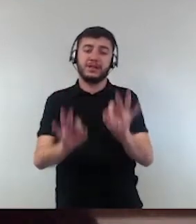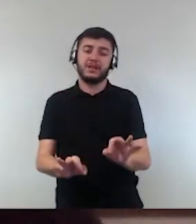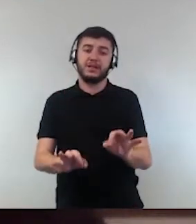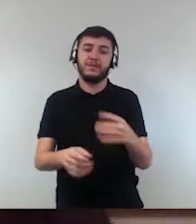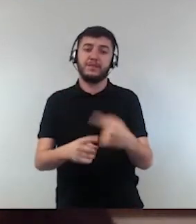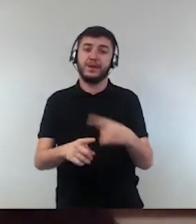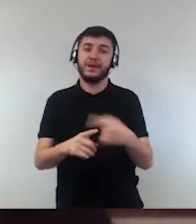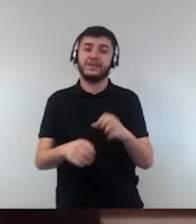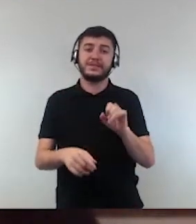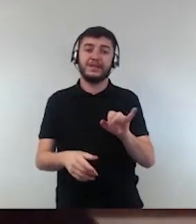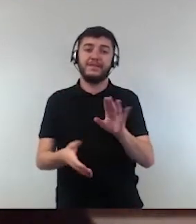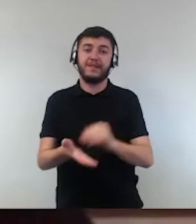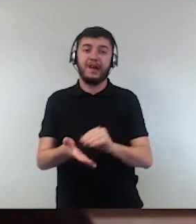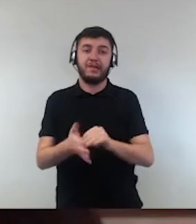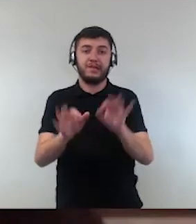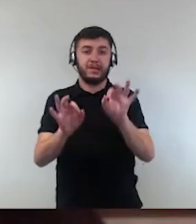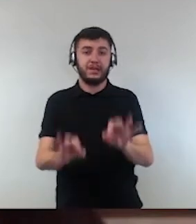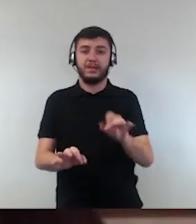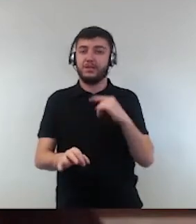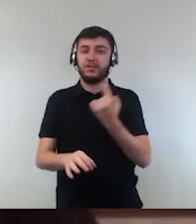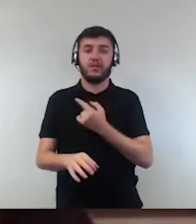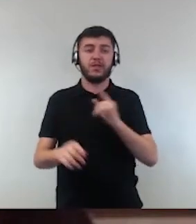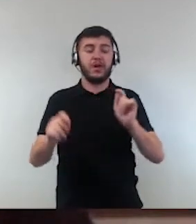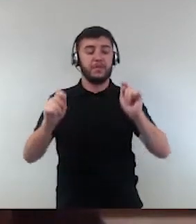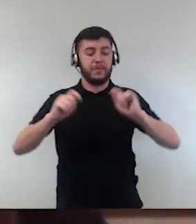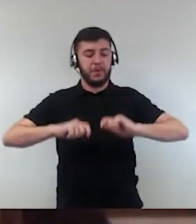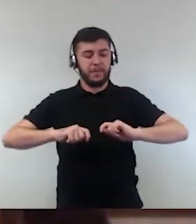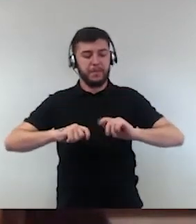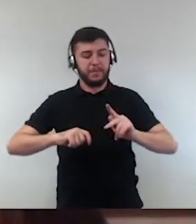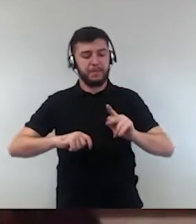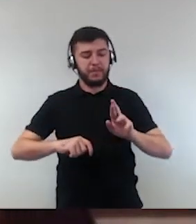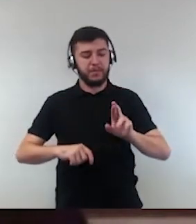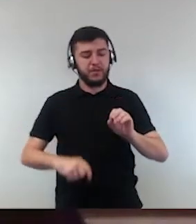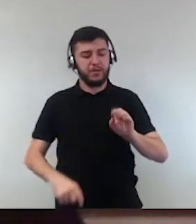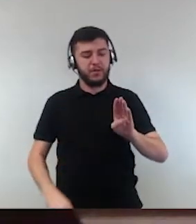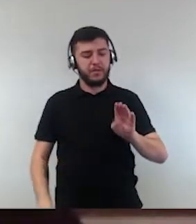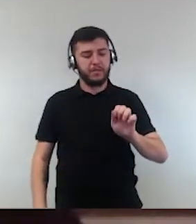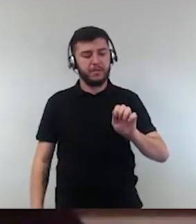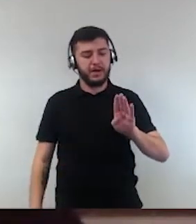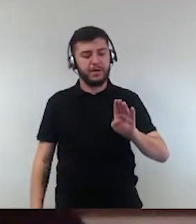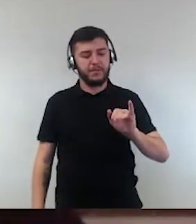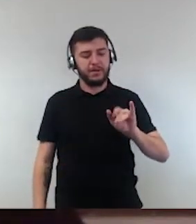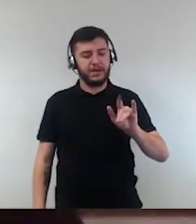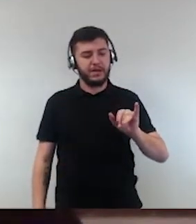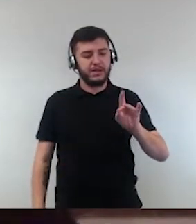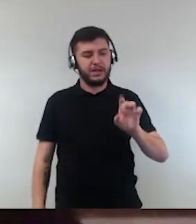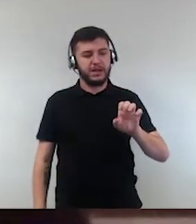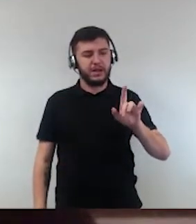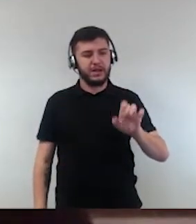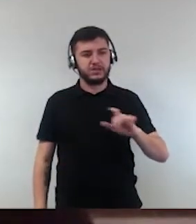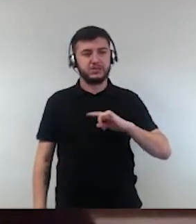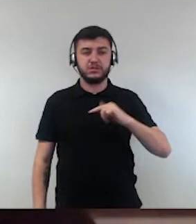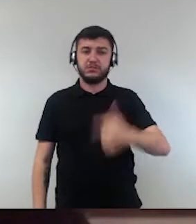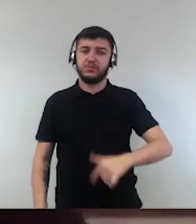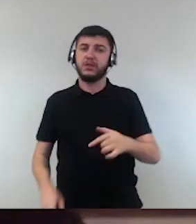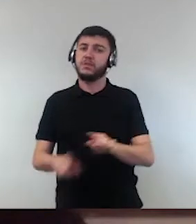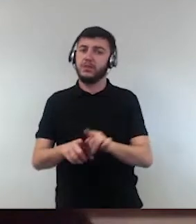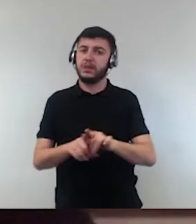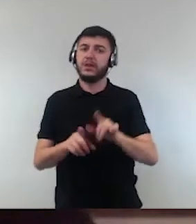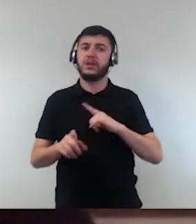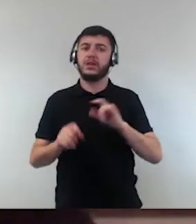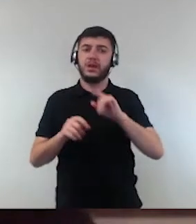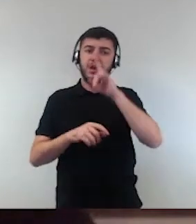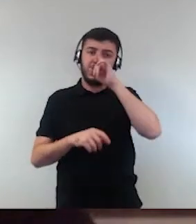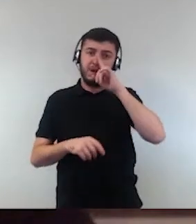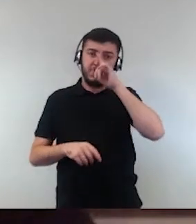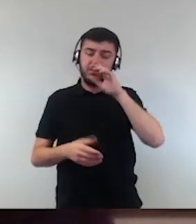probabilidades, manejar esse risco. Então, na verdade, porque não se trata de um risco, mas sim de uma incerteza. Então, na verdade, temos essa